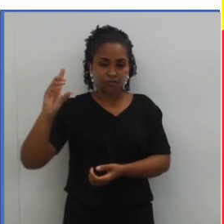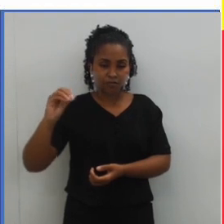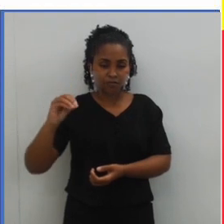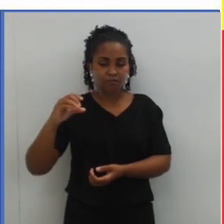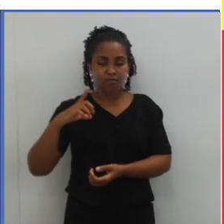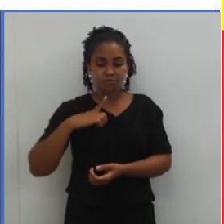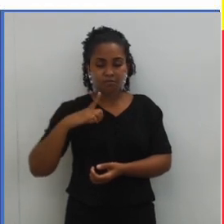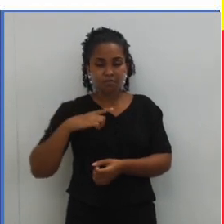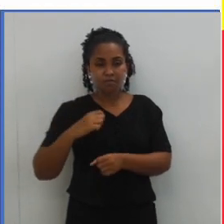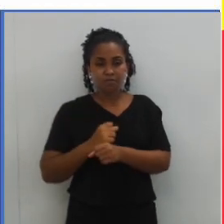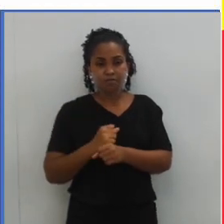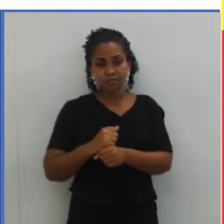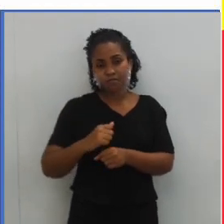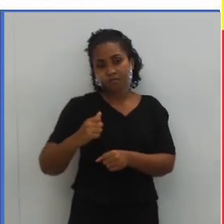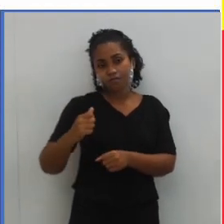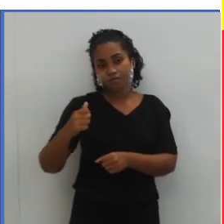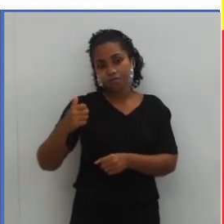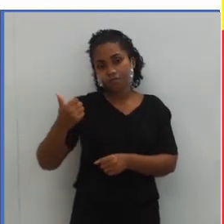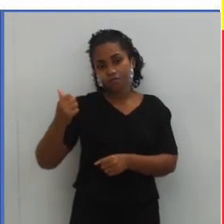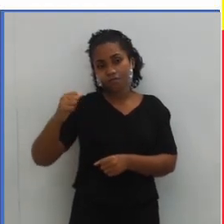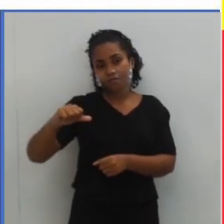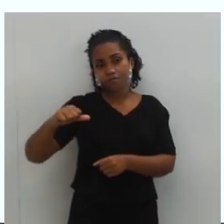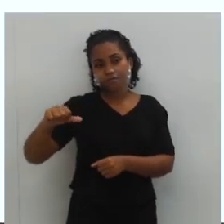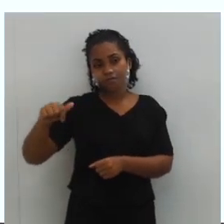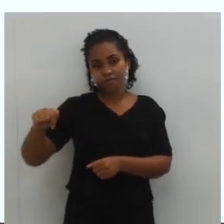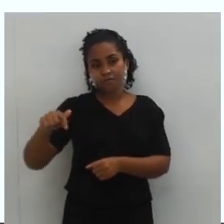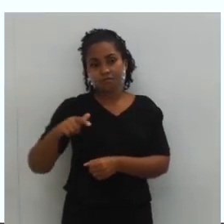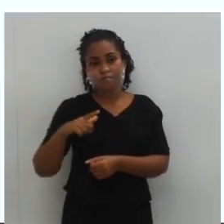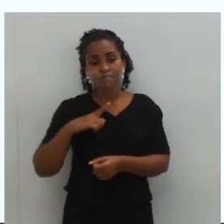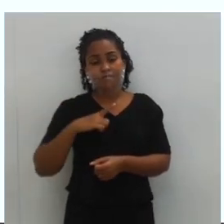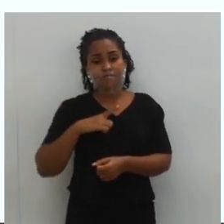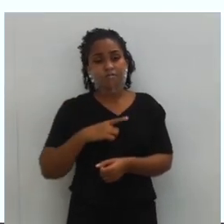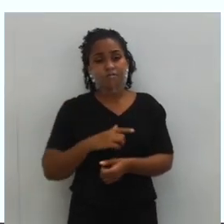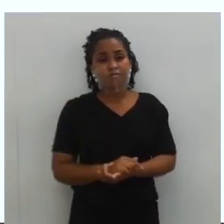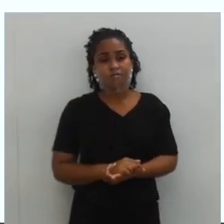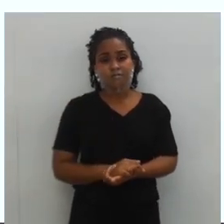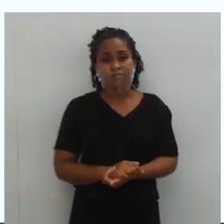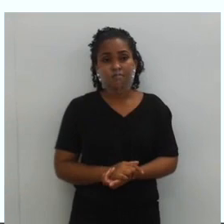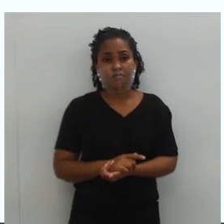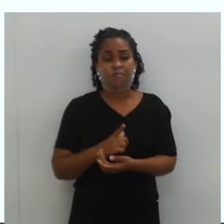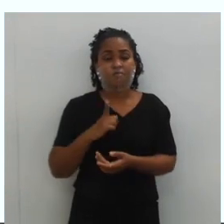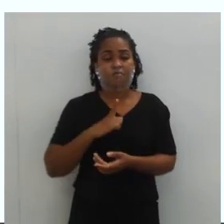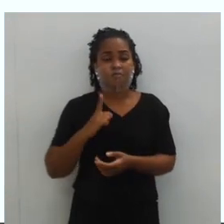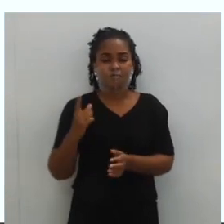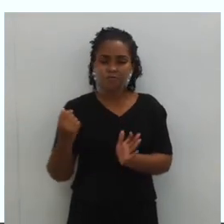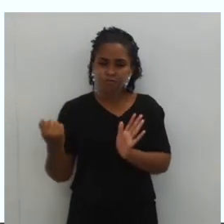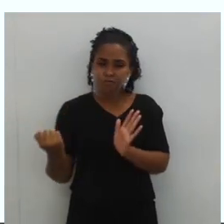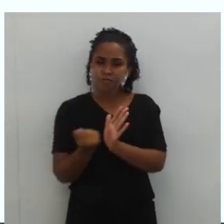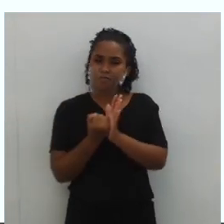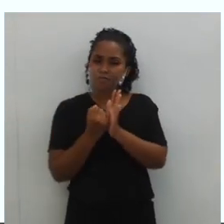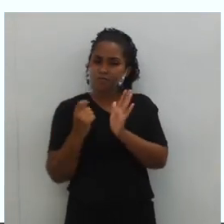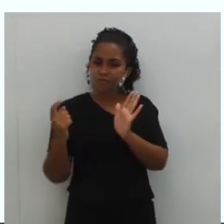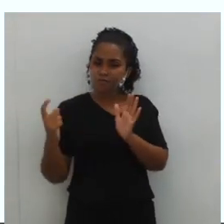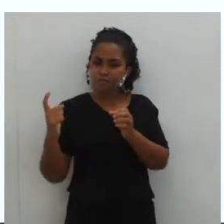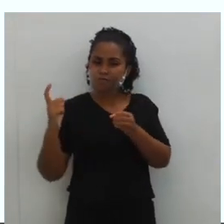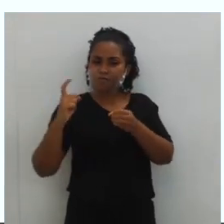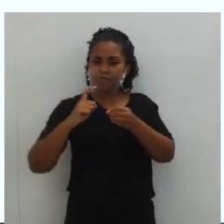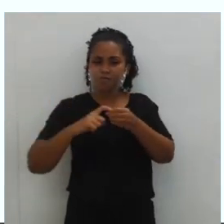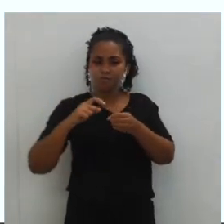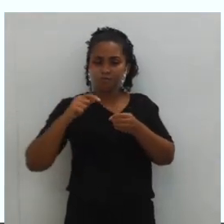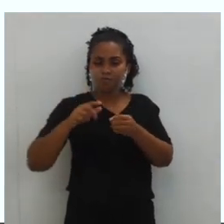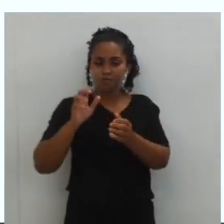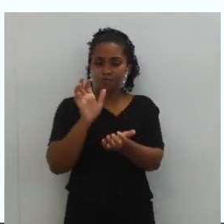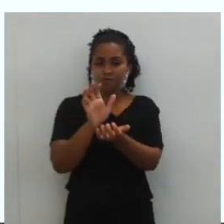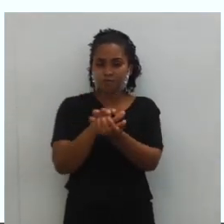lançado em 1997. Então, Baile Perfumado, ele marca mais ou menos a retomada do cinema pernambucano.